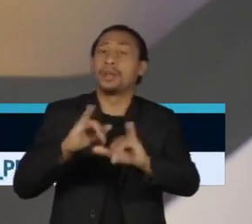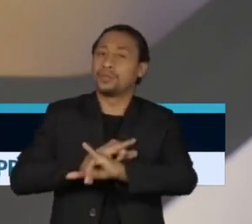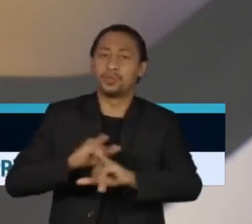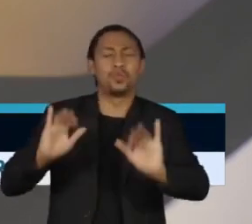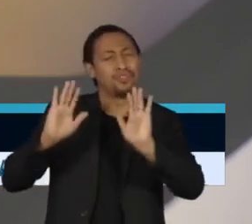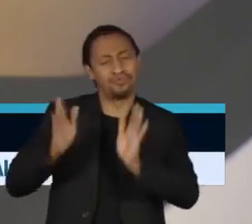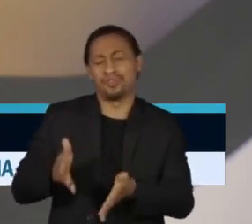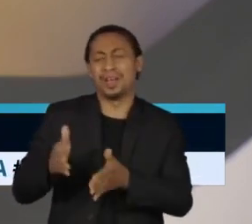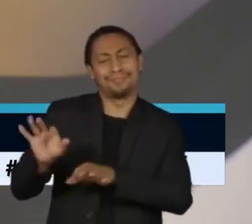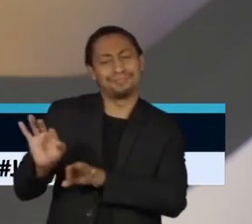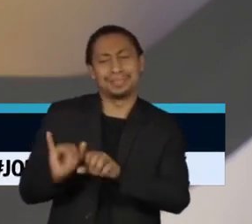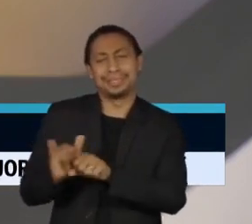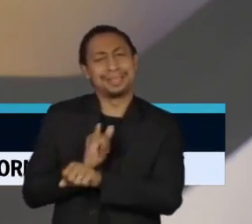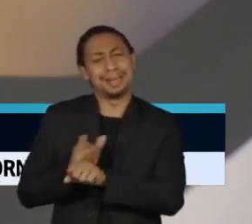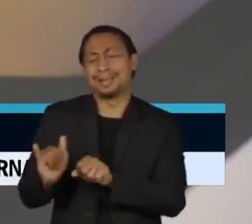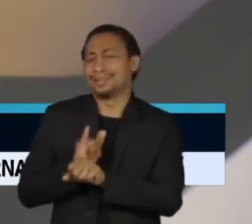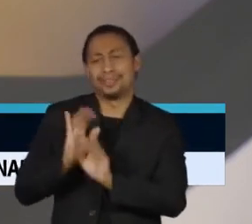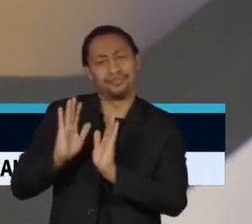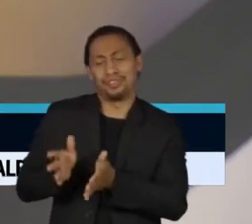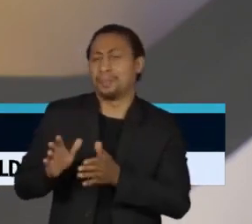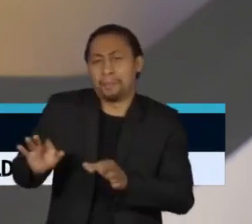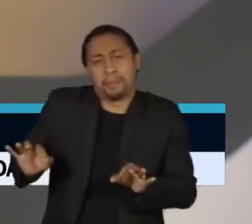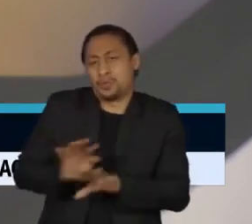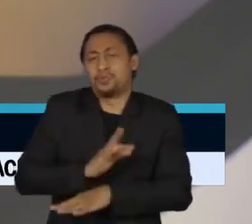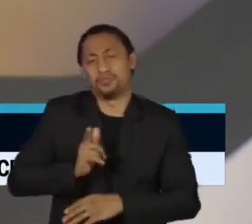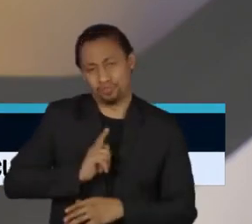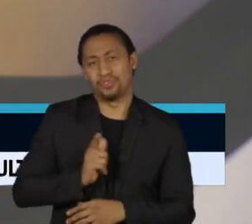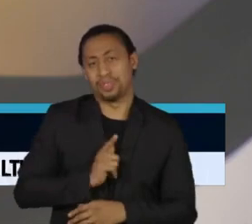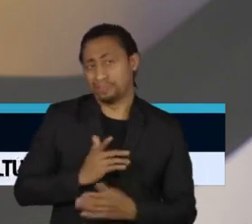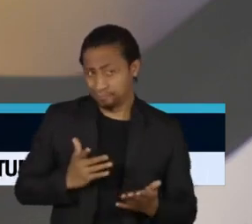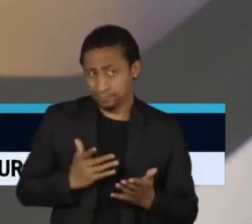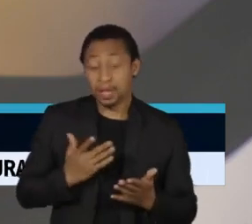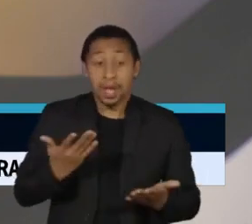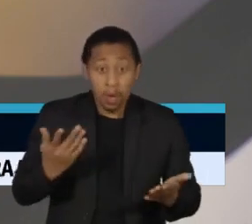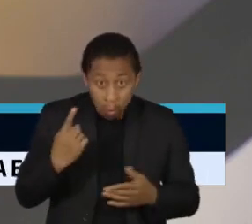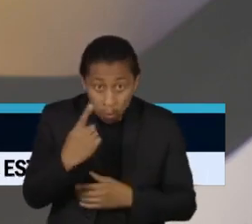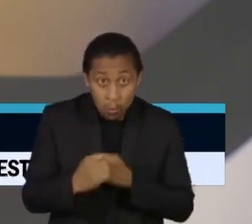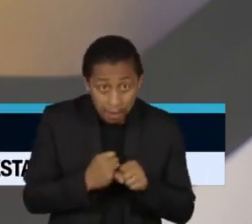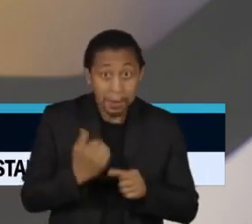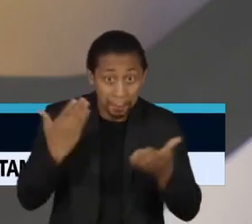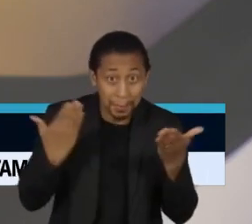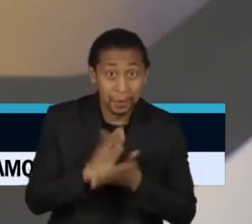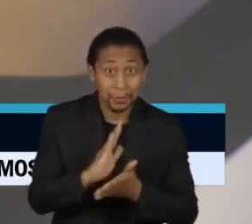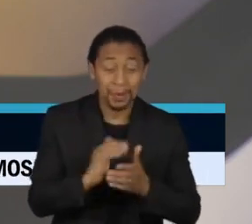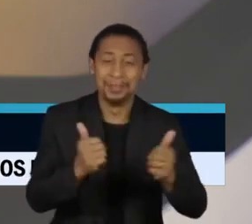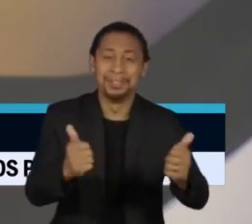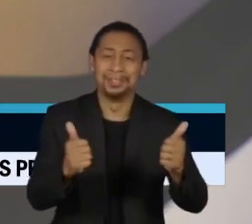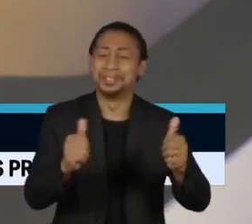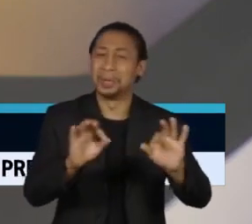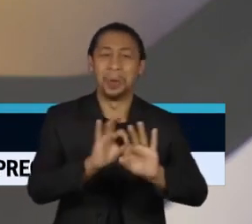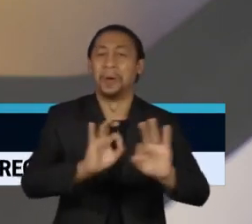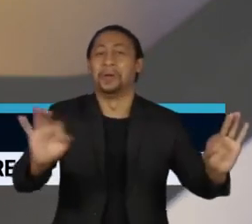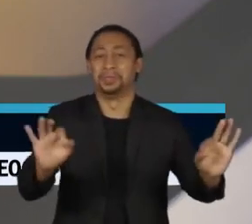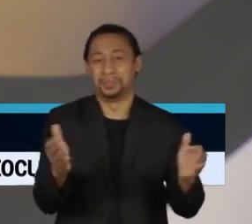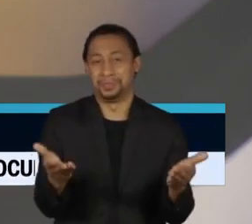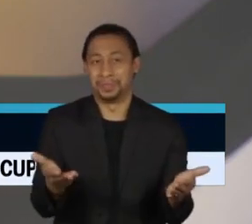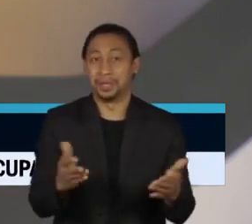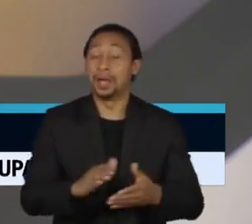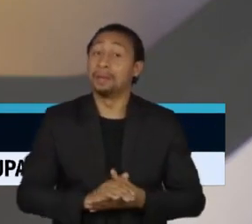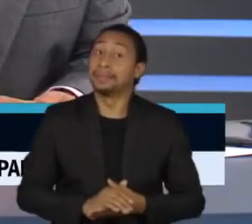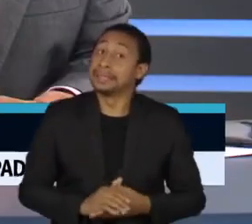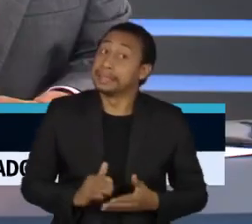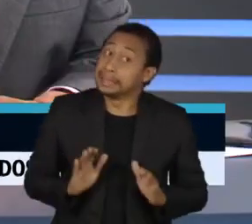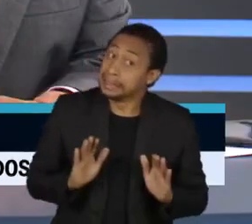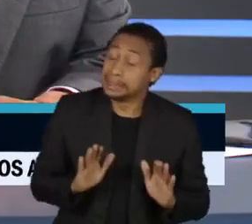estava na conta do governo era onde ele queria chegar então para o governo se a PEC foi aprovada evidentemente ficou de muito bom tamanho agora